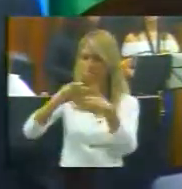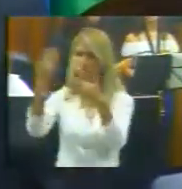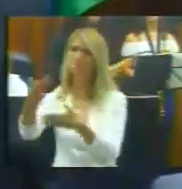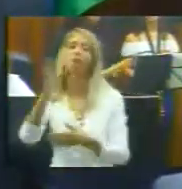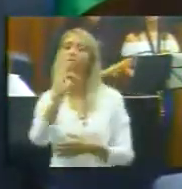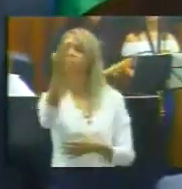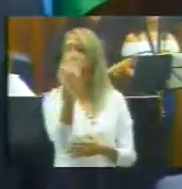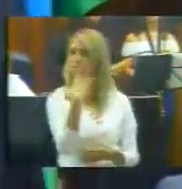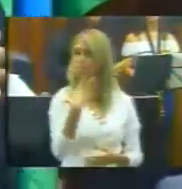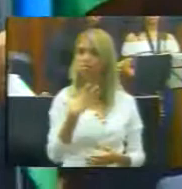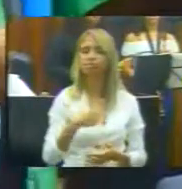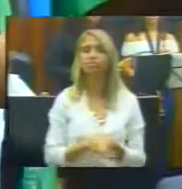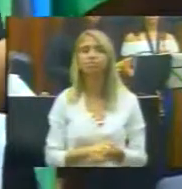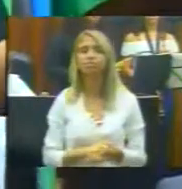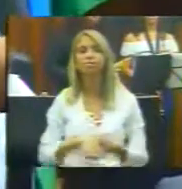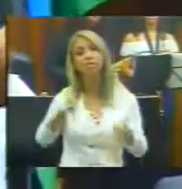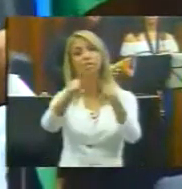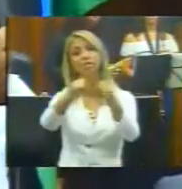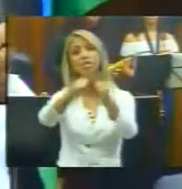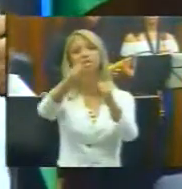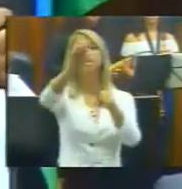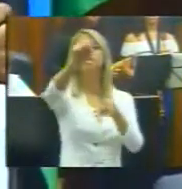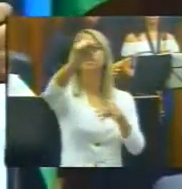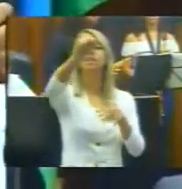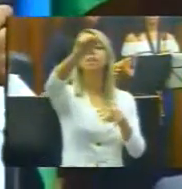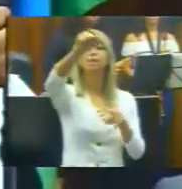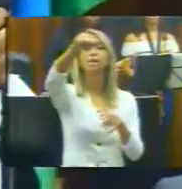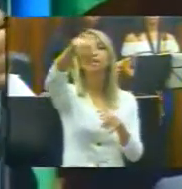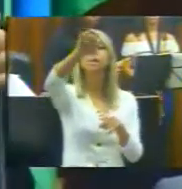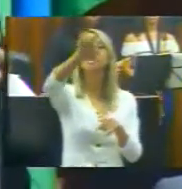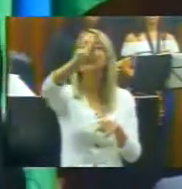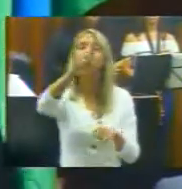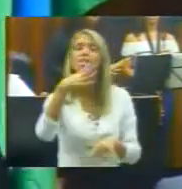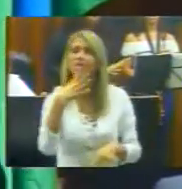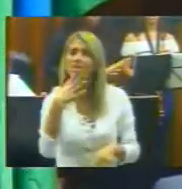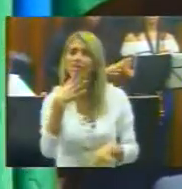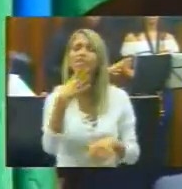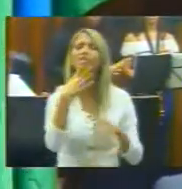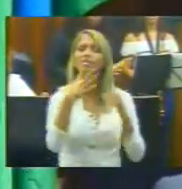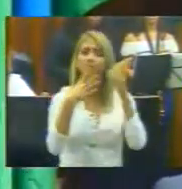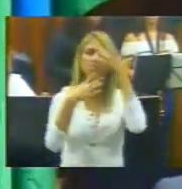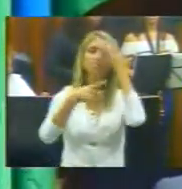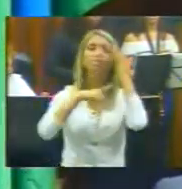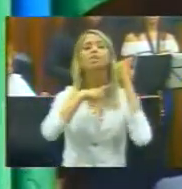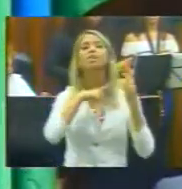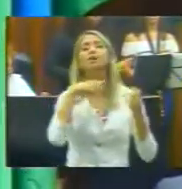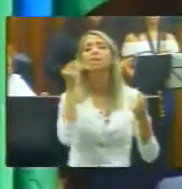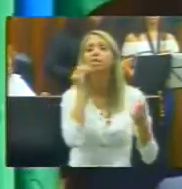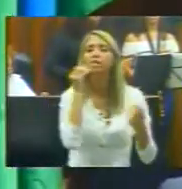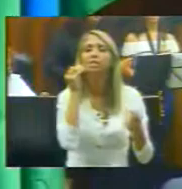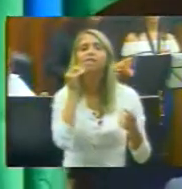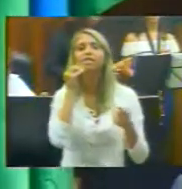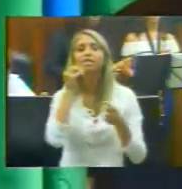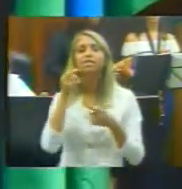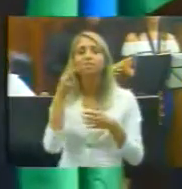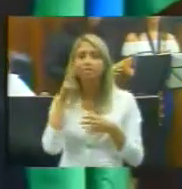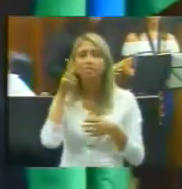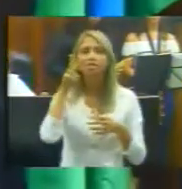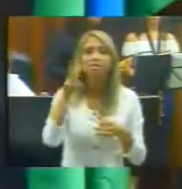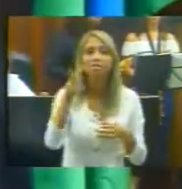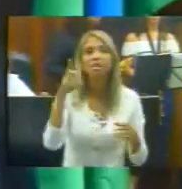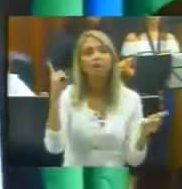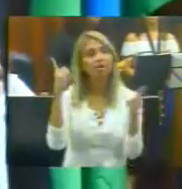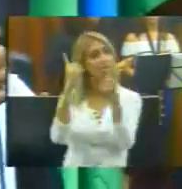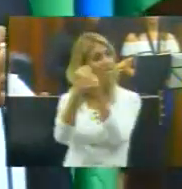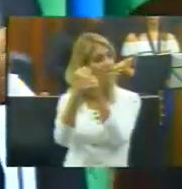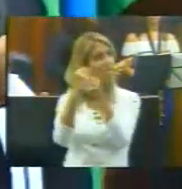E também o Sami Pereira. Sami, tive a oportunidade de estar... Samir Emanuel